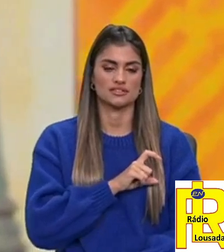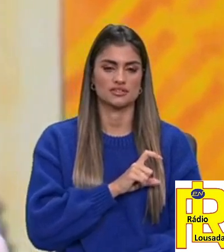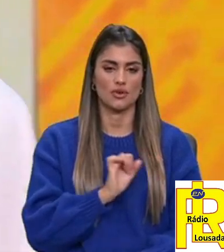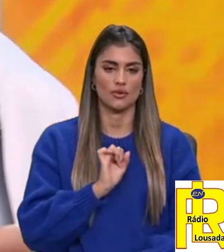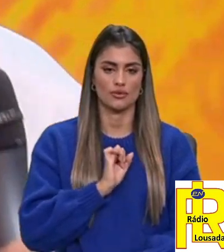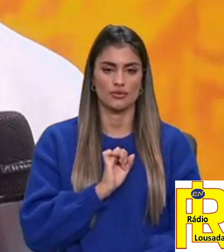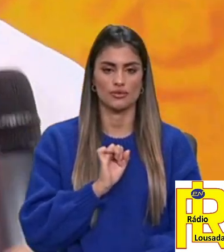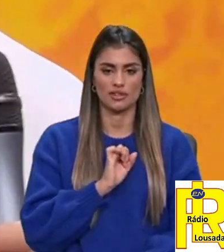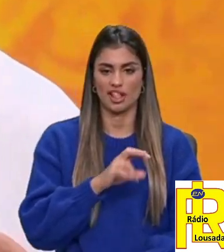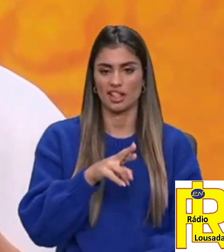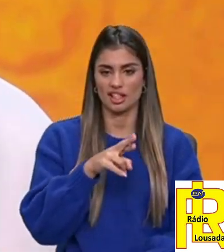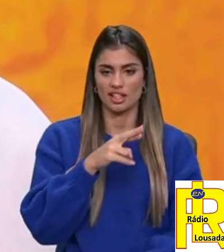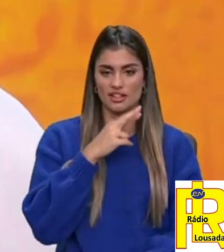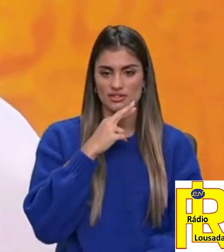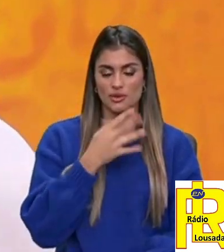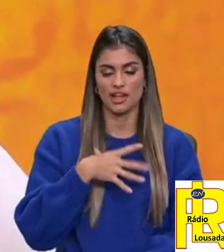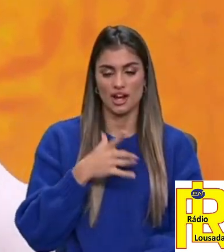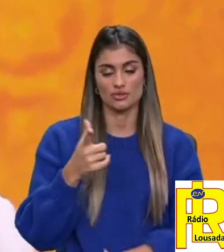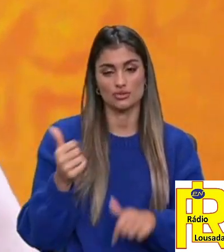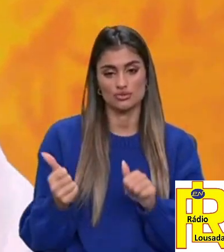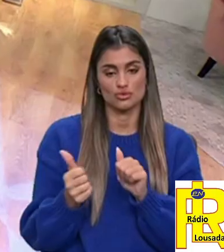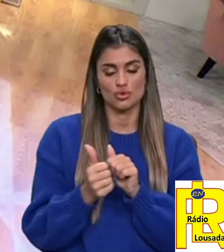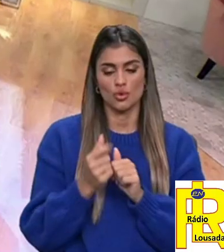louco pra te ter.